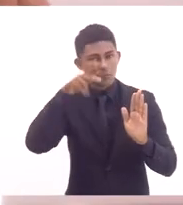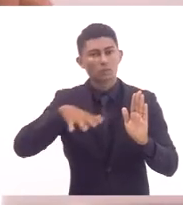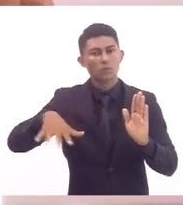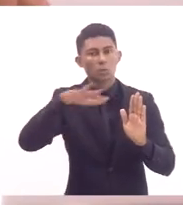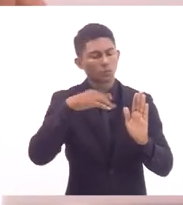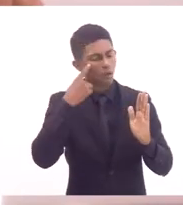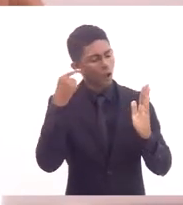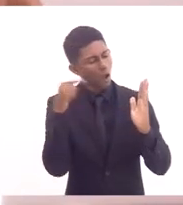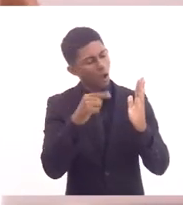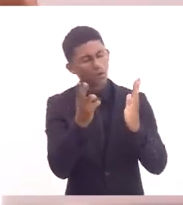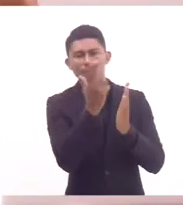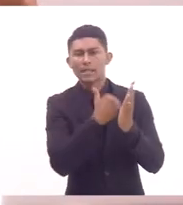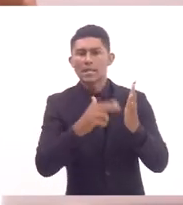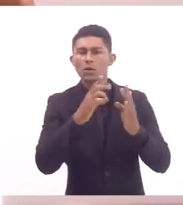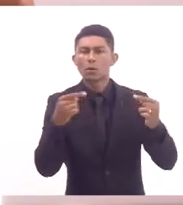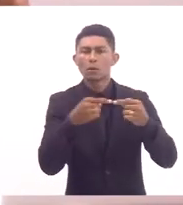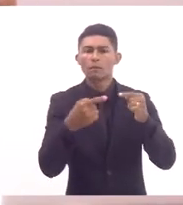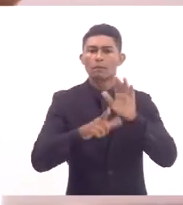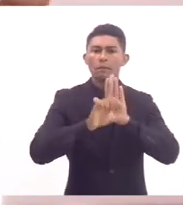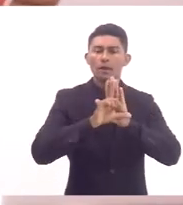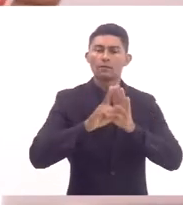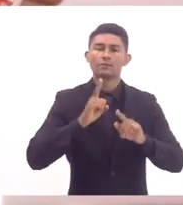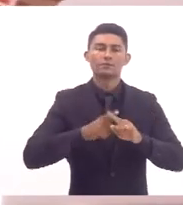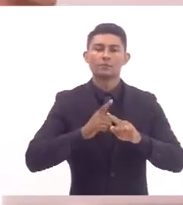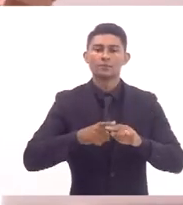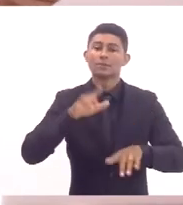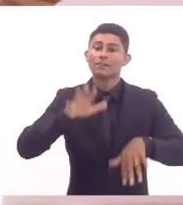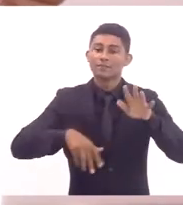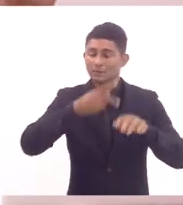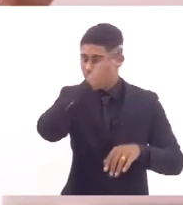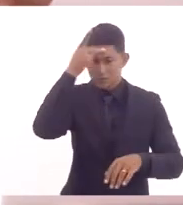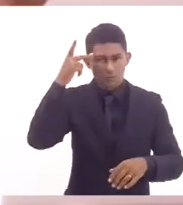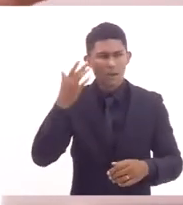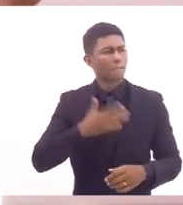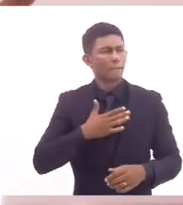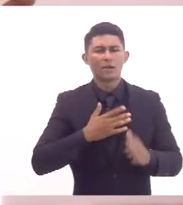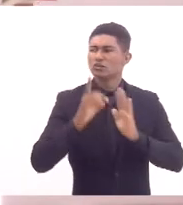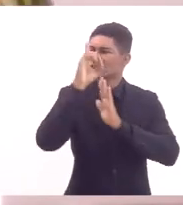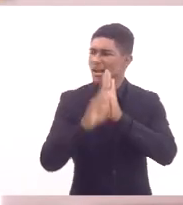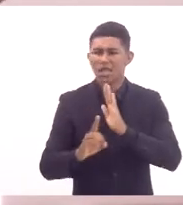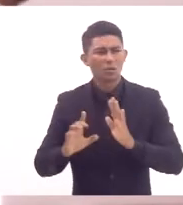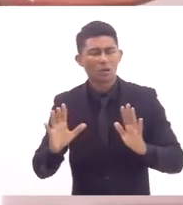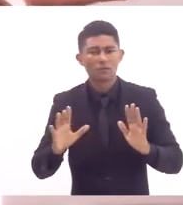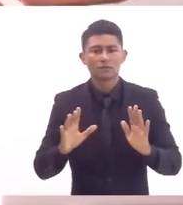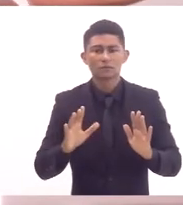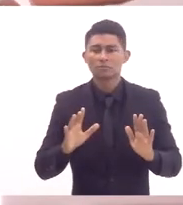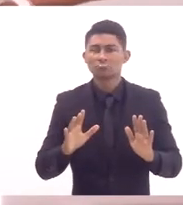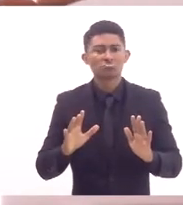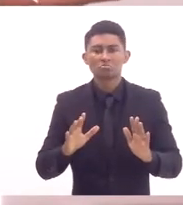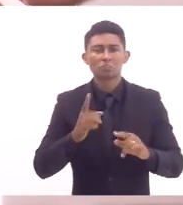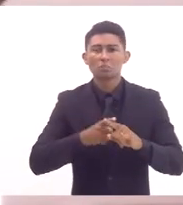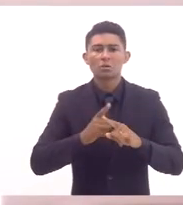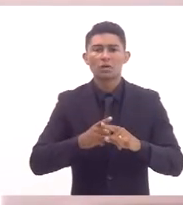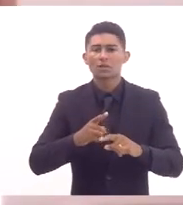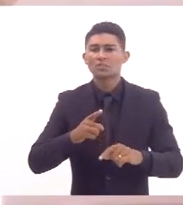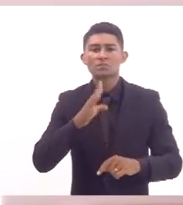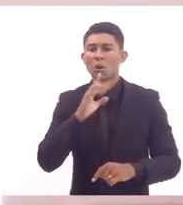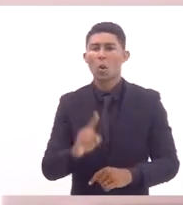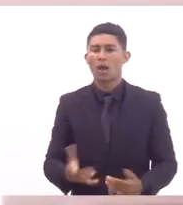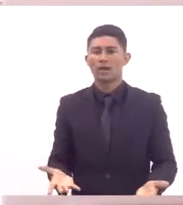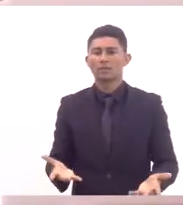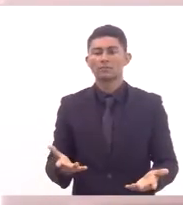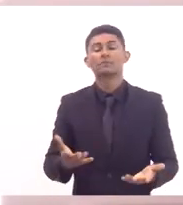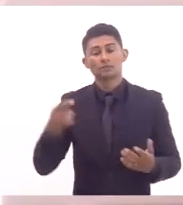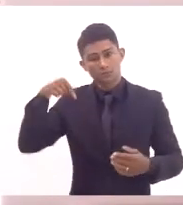chama lei e muitas vezes as pessoas não corre atrás dos seus direitos simplesmente porque os desconhecem Então faz